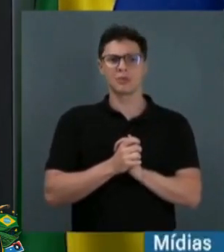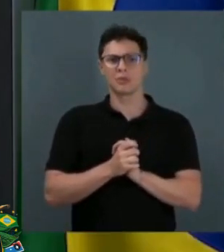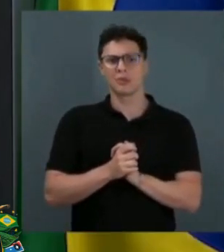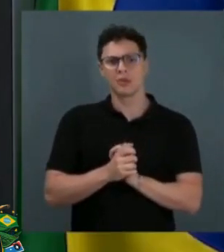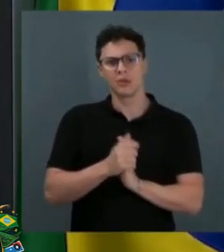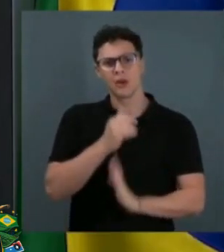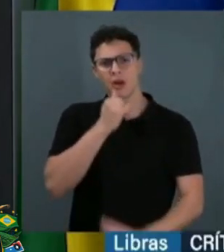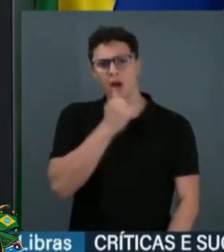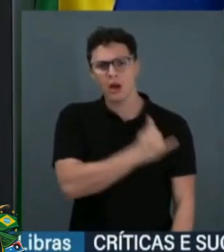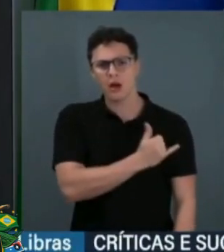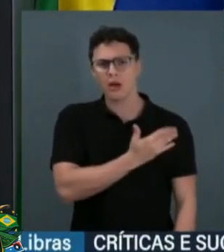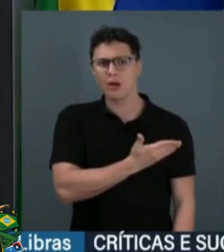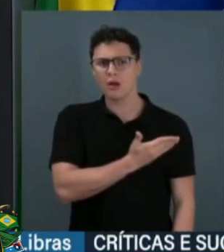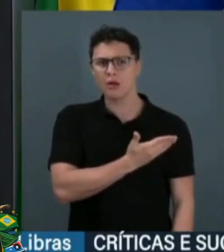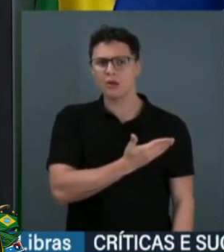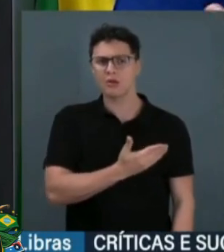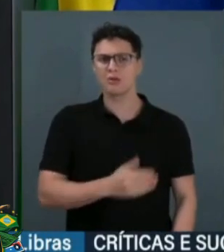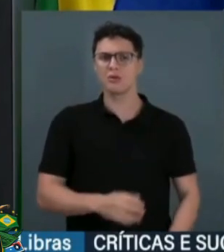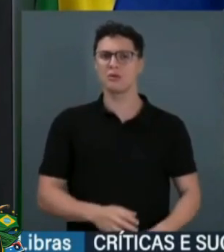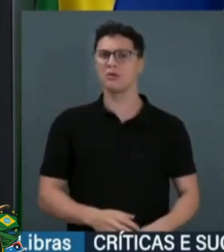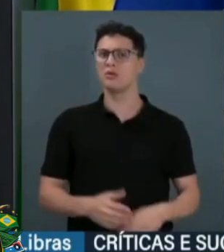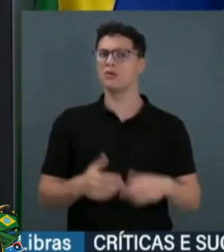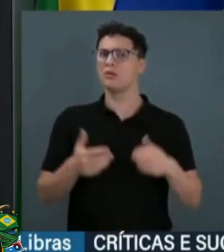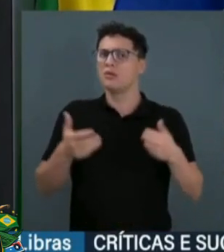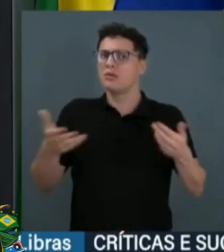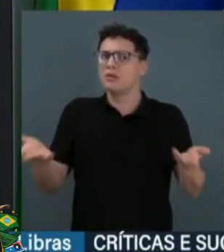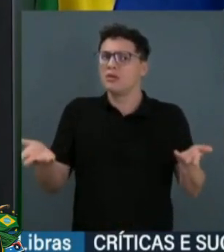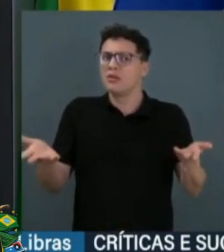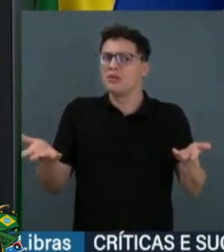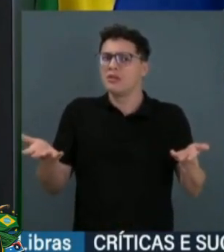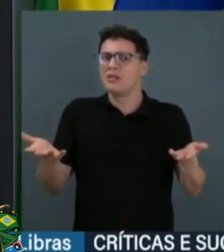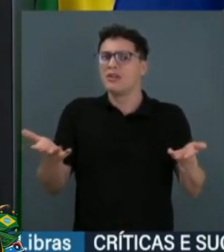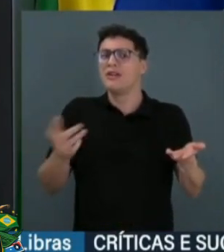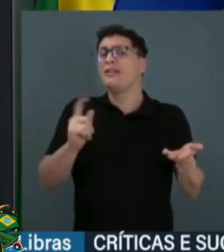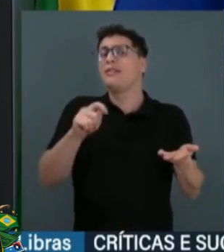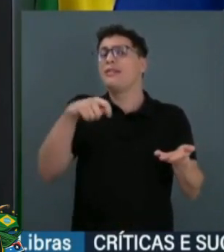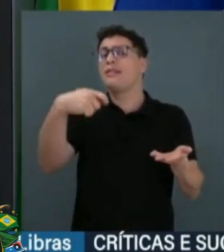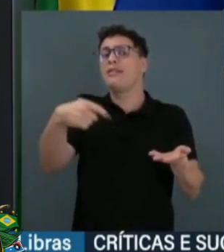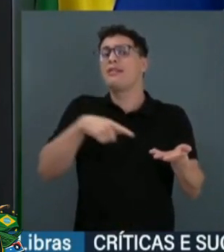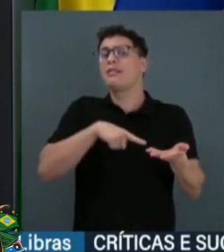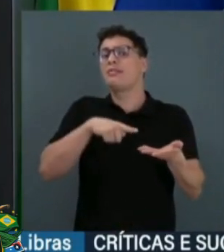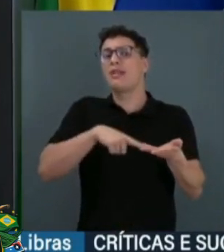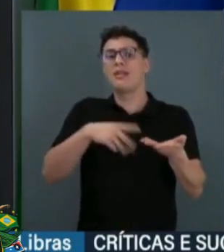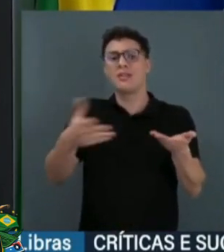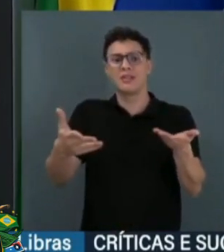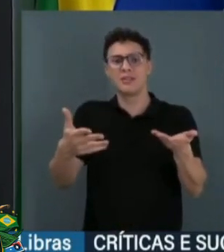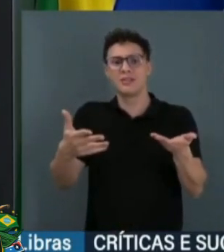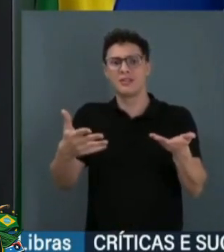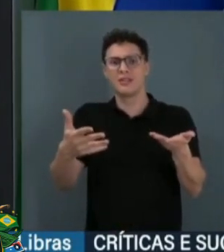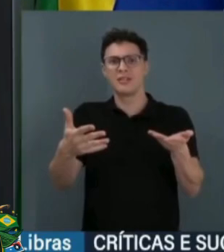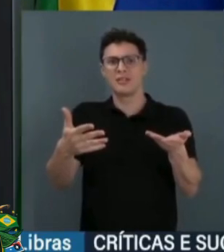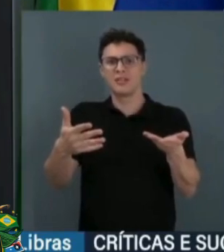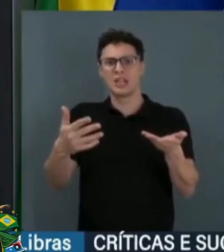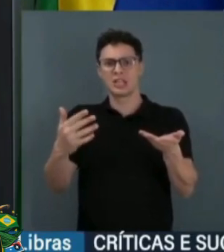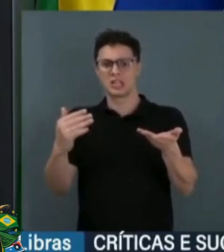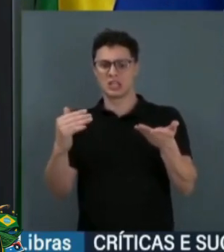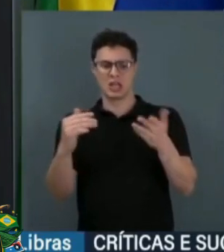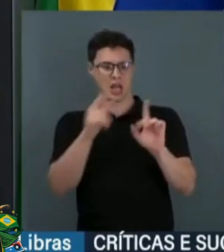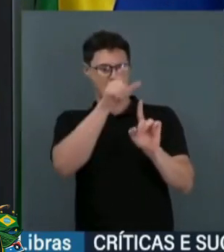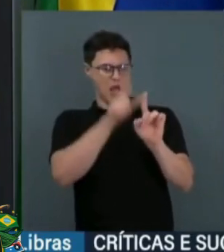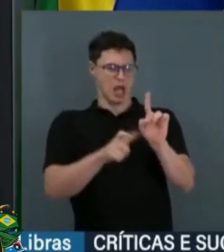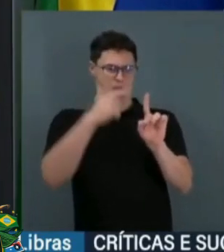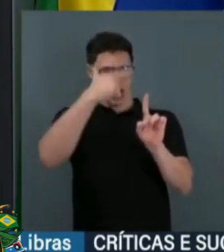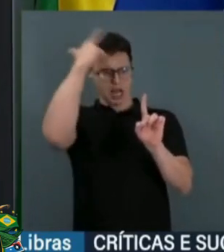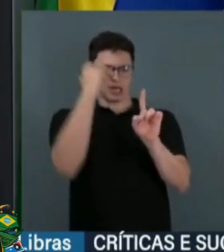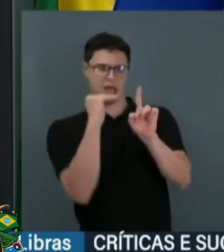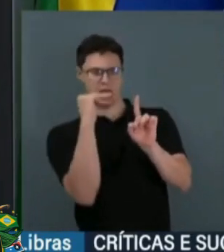para defender o senador. Ó, quem que tem então? Acima do Alexandre é Deus. Eu